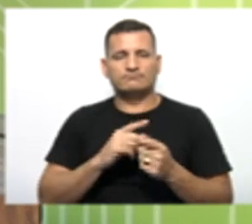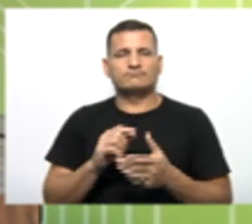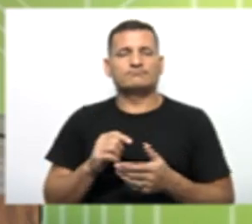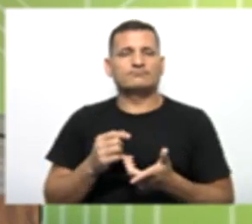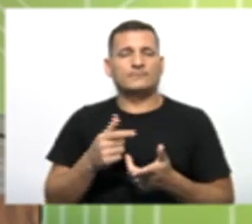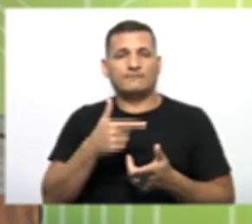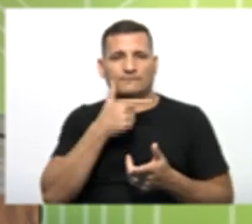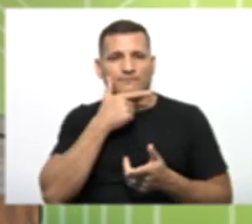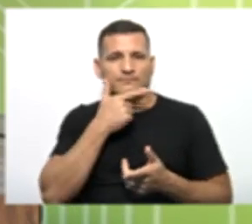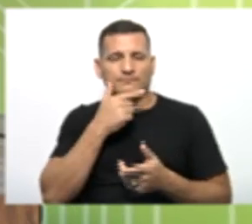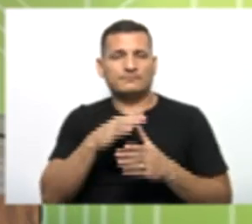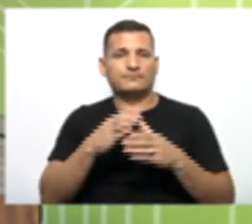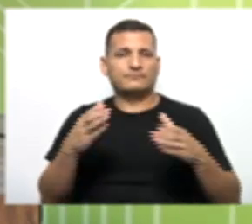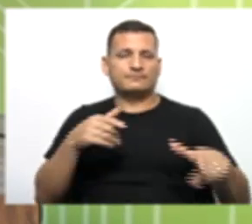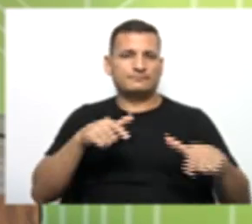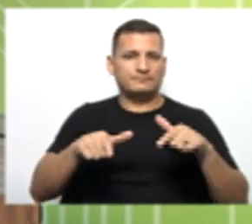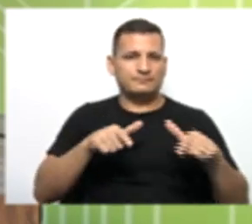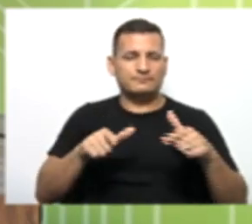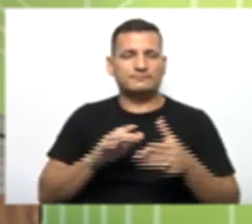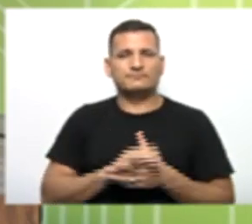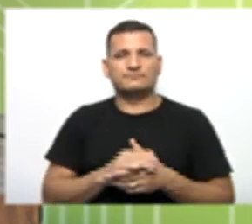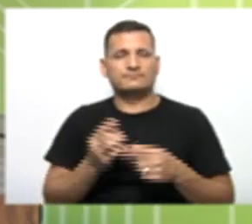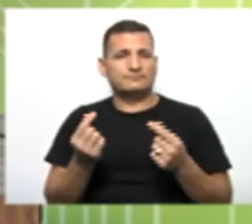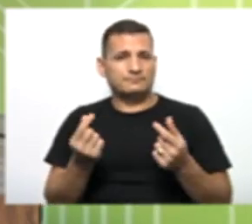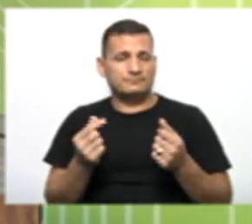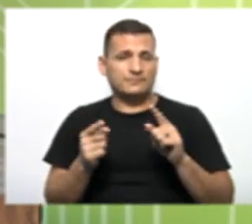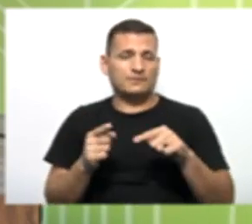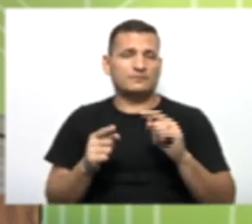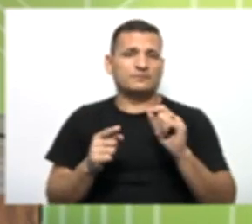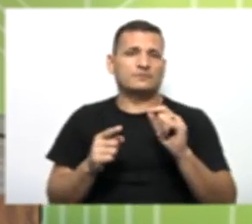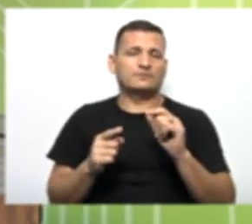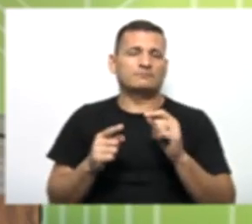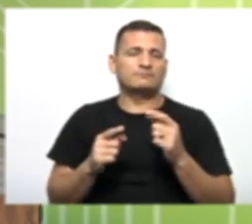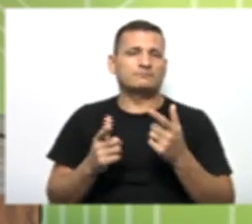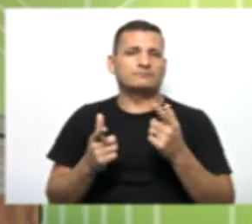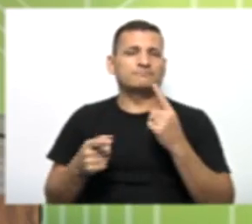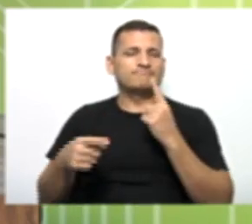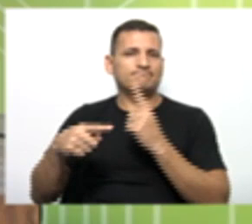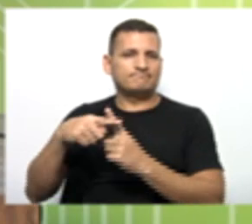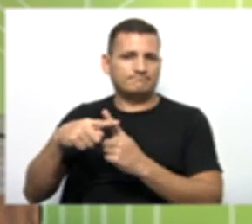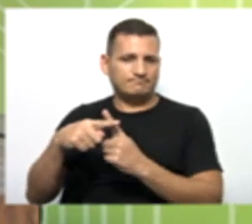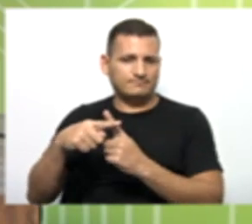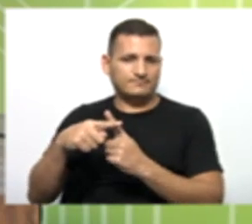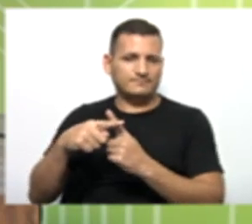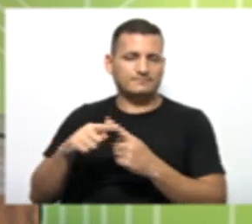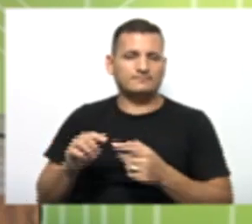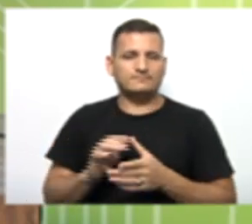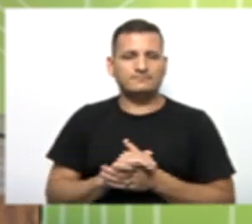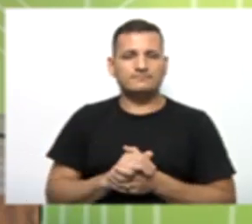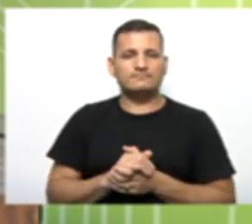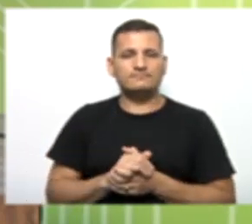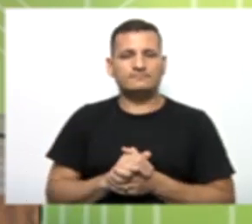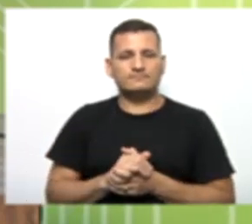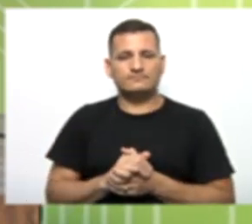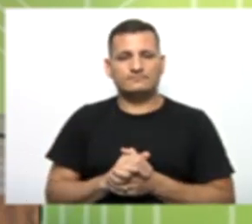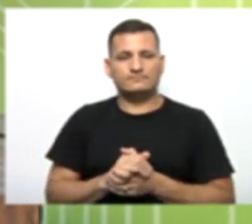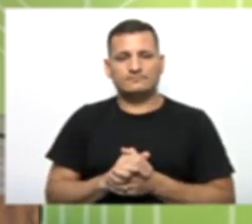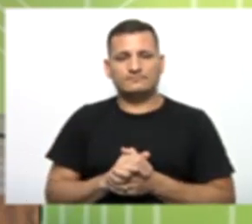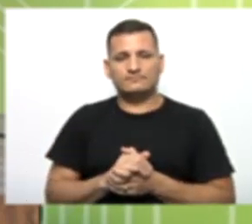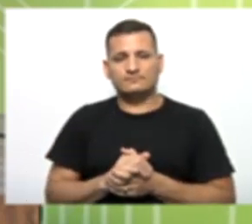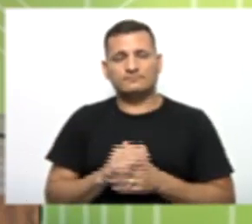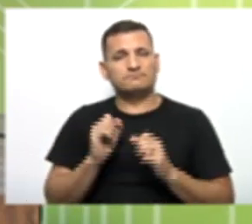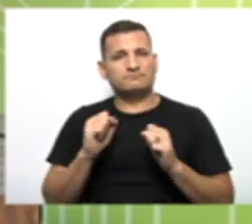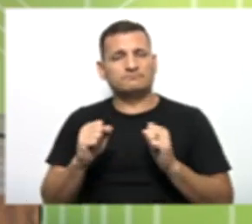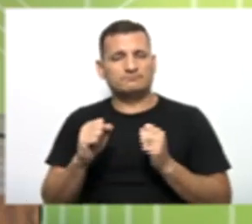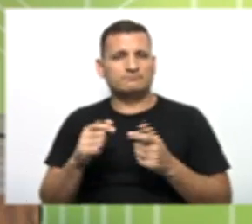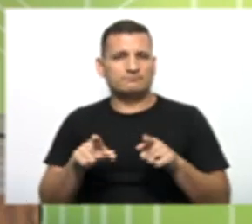empregos, produz renda. Isso são impactos positivos. Nós também podemos ter o